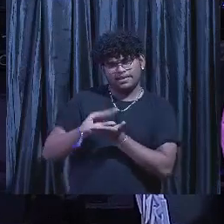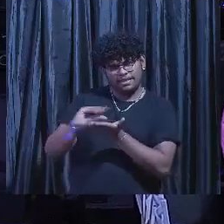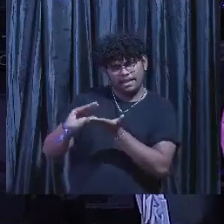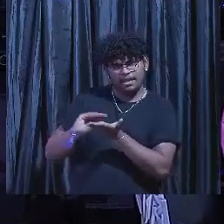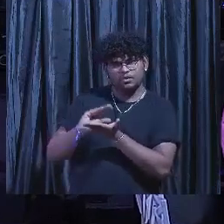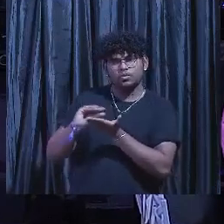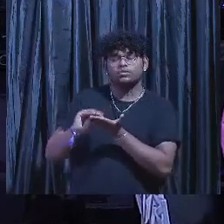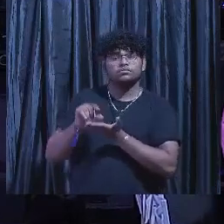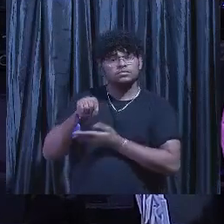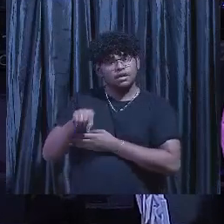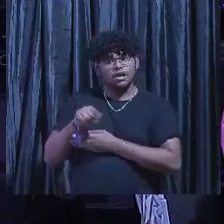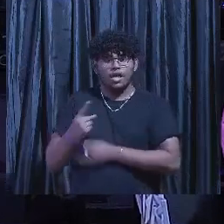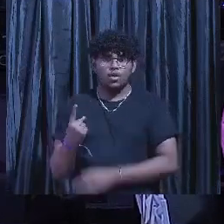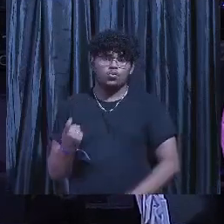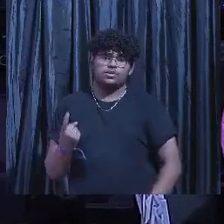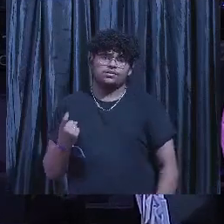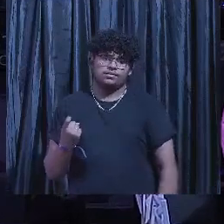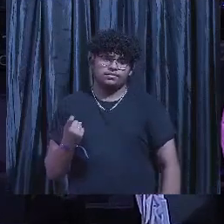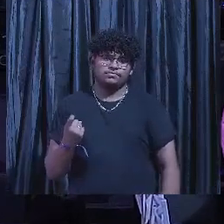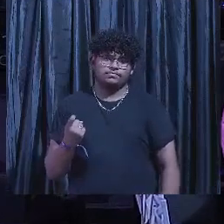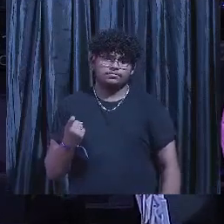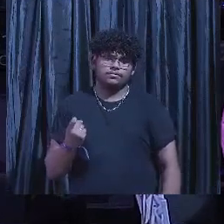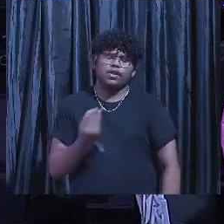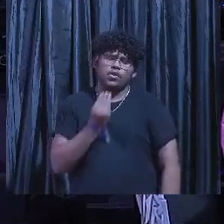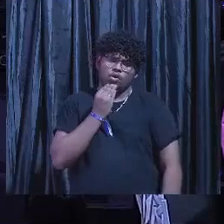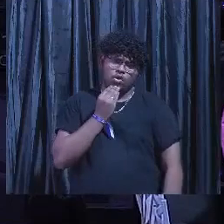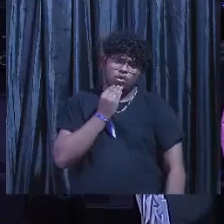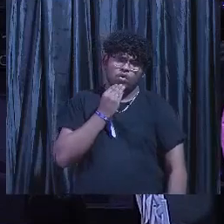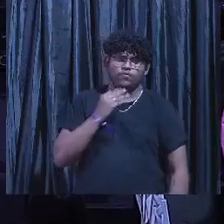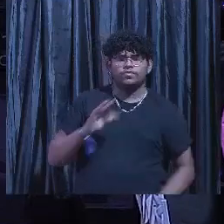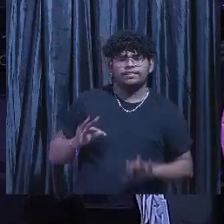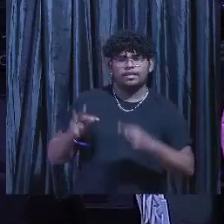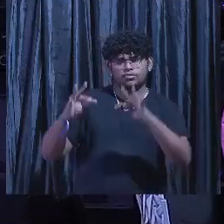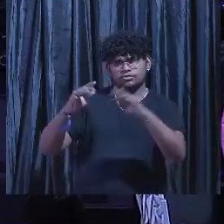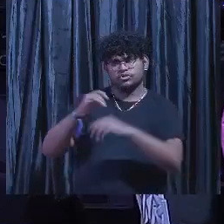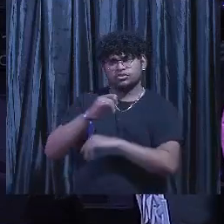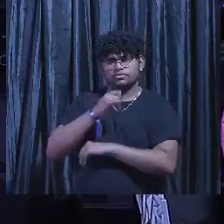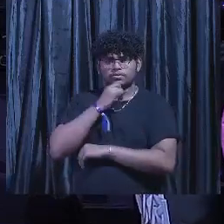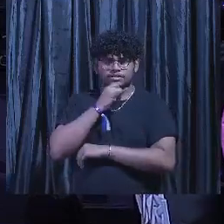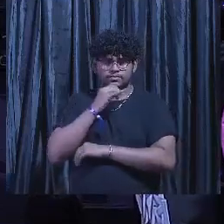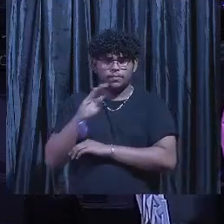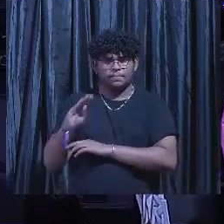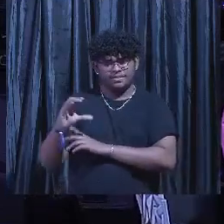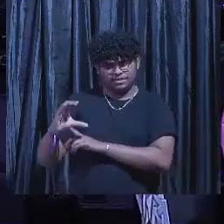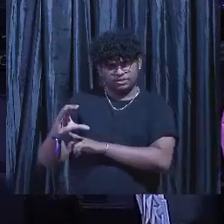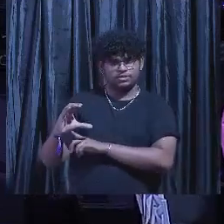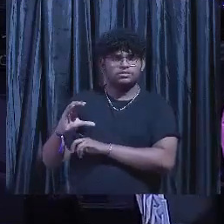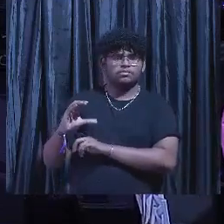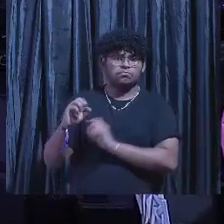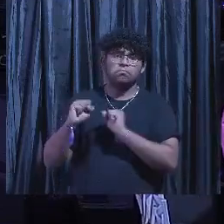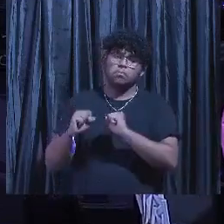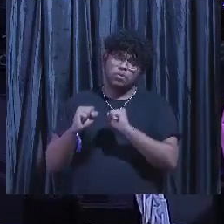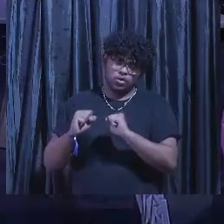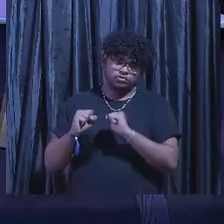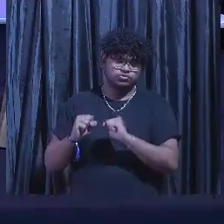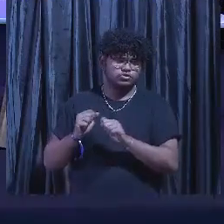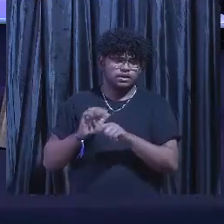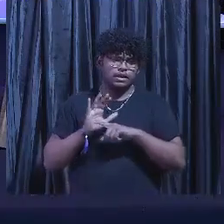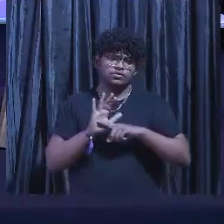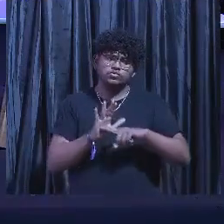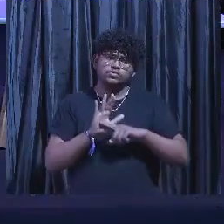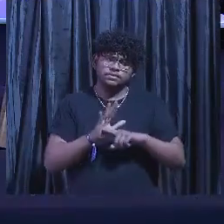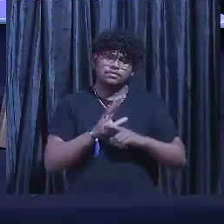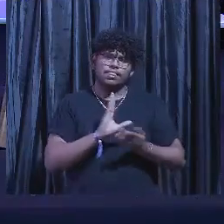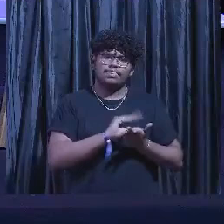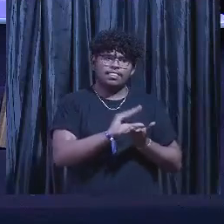ela é muito única. Obviamente que tecnologias como de blockchain podem ajudar no resgate do dado, na confiabilidade dele. Só